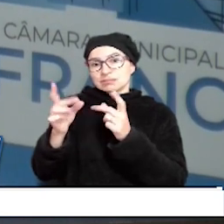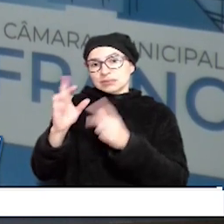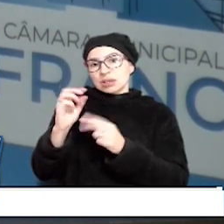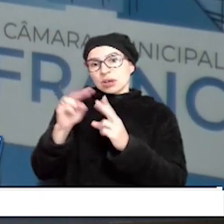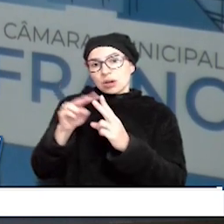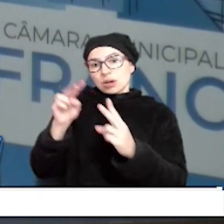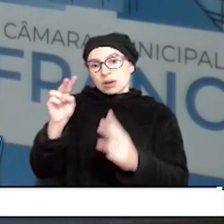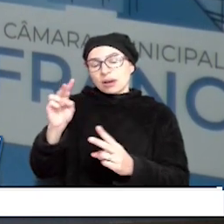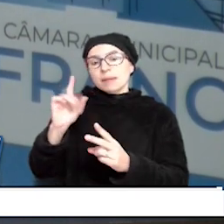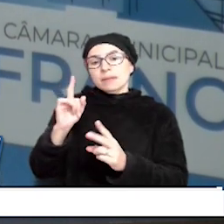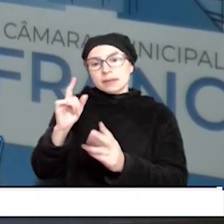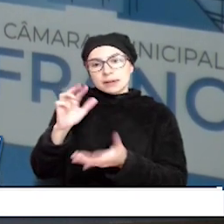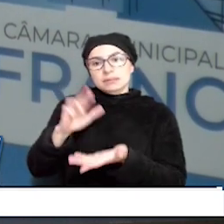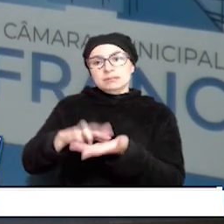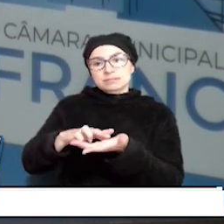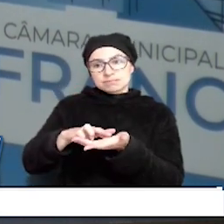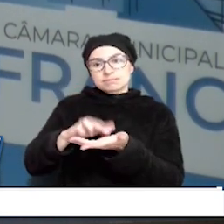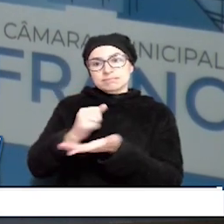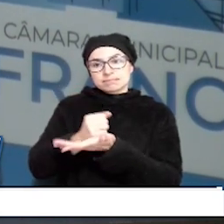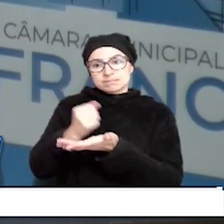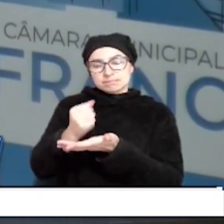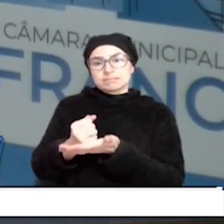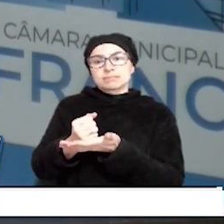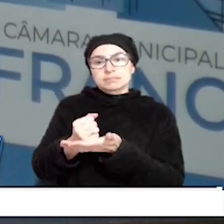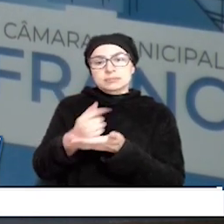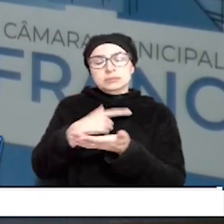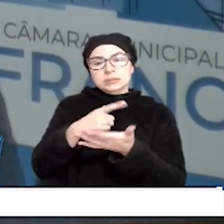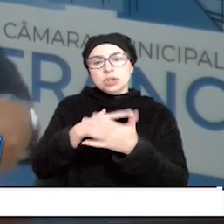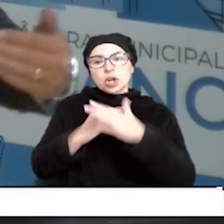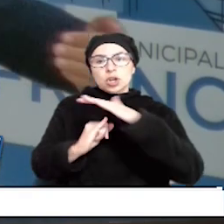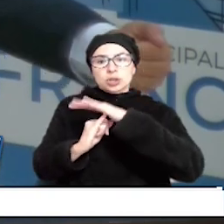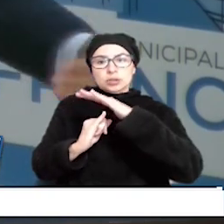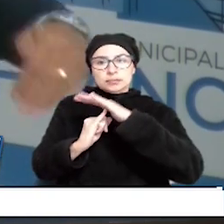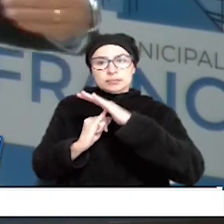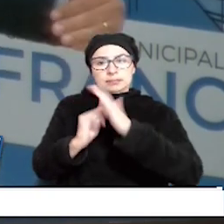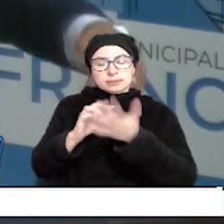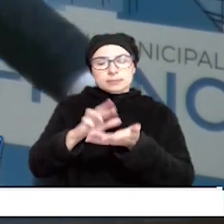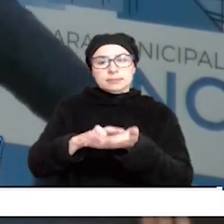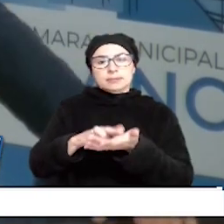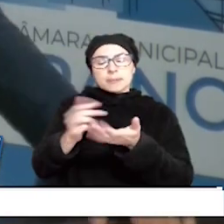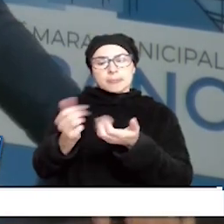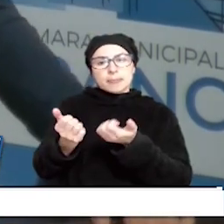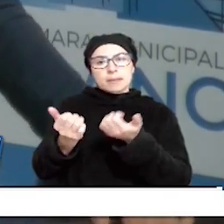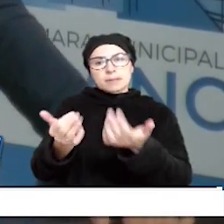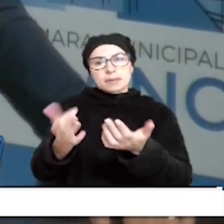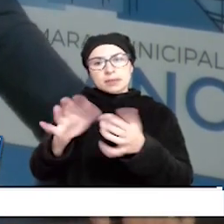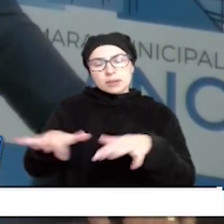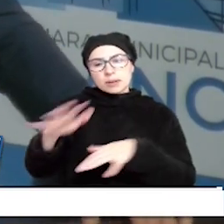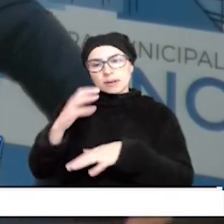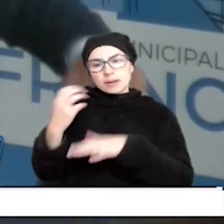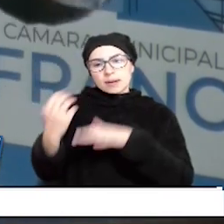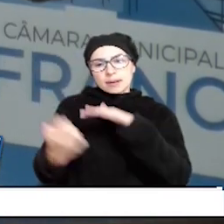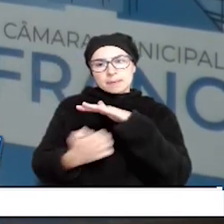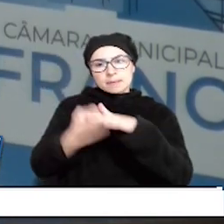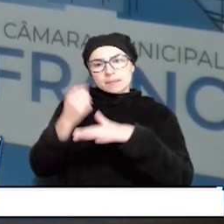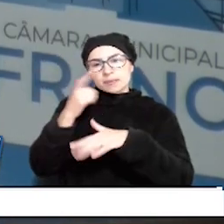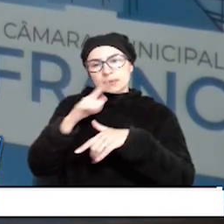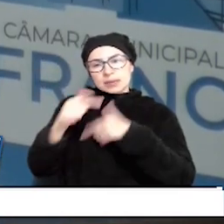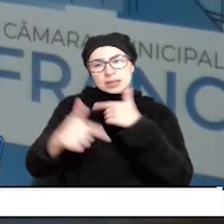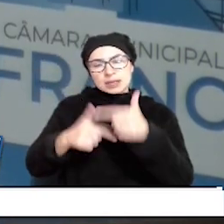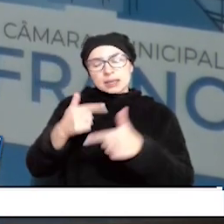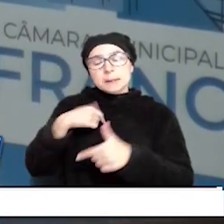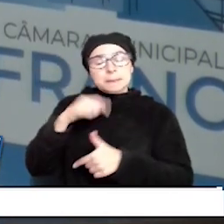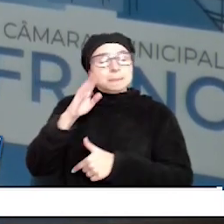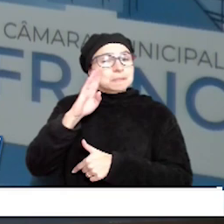fica registrada. E nós precisamos institucionalizar isso, dar condições para que essas empresas possam trabalhar, e